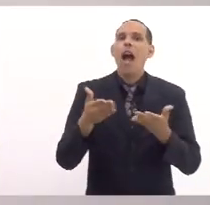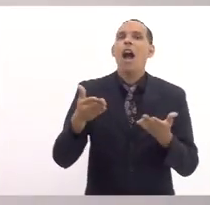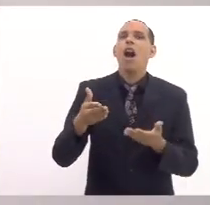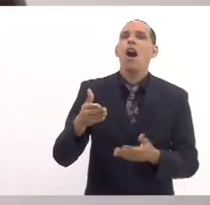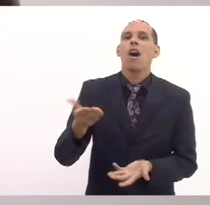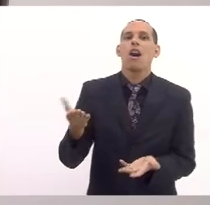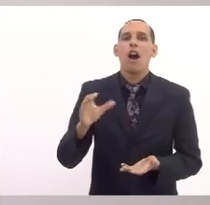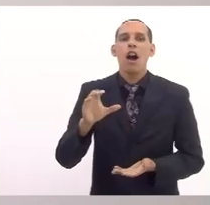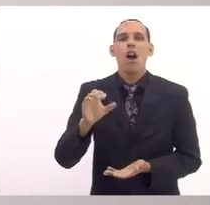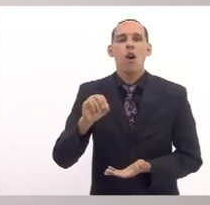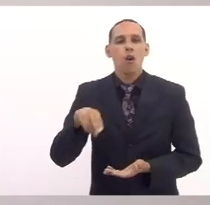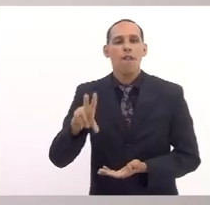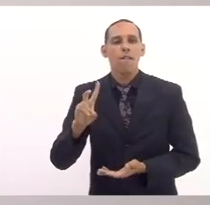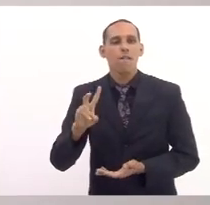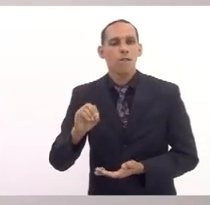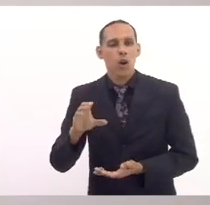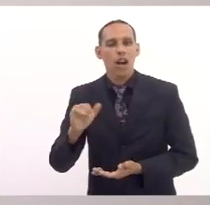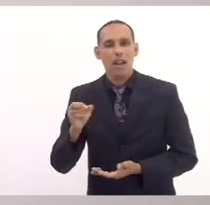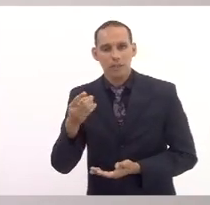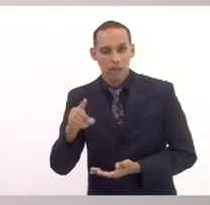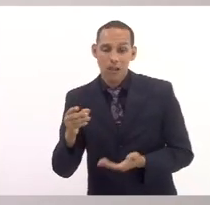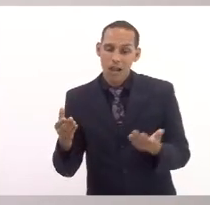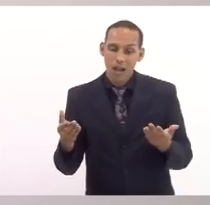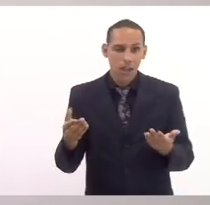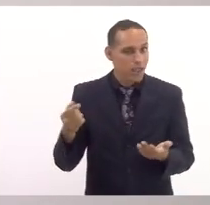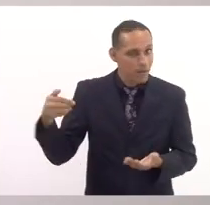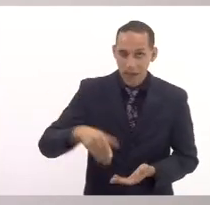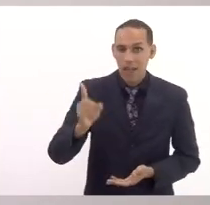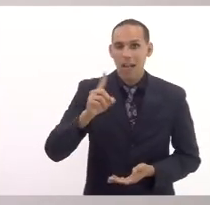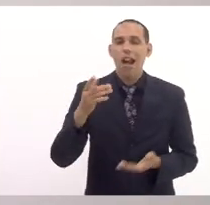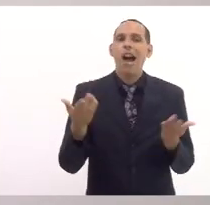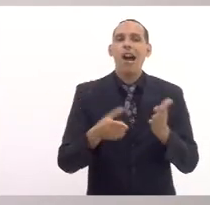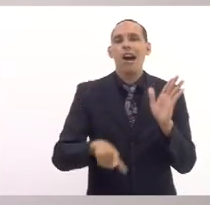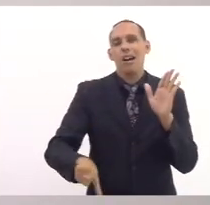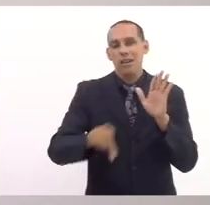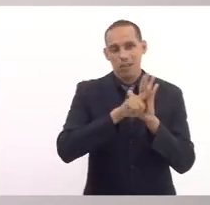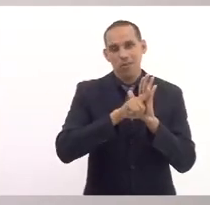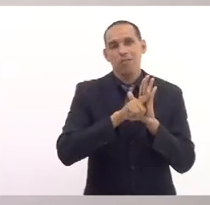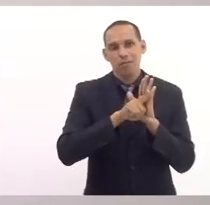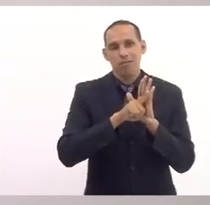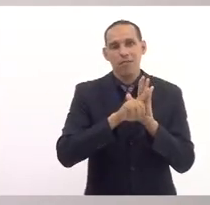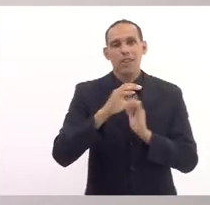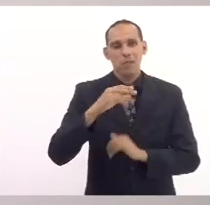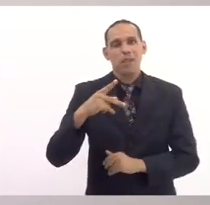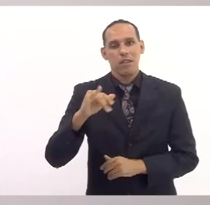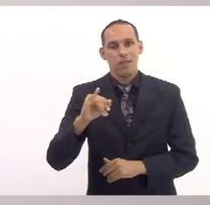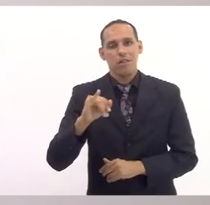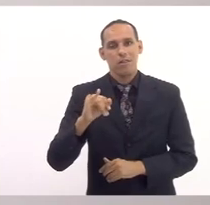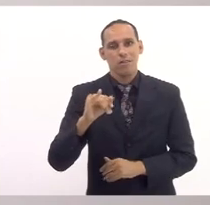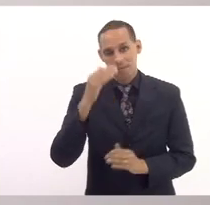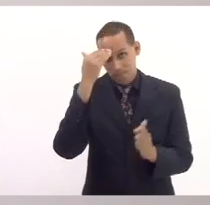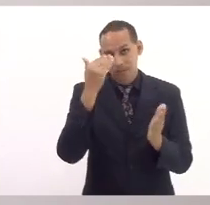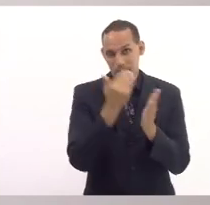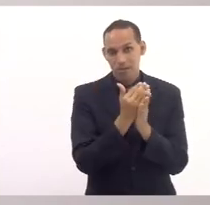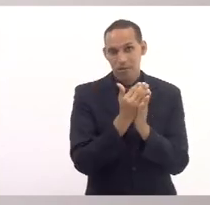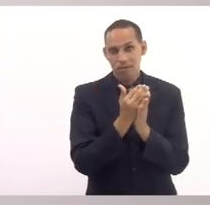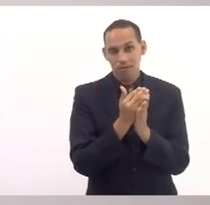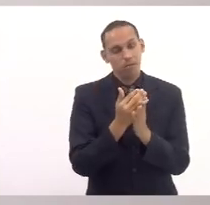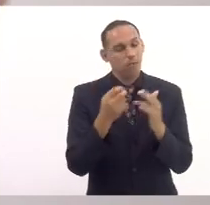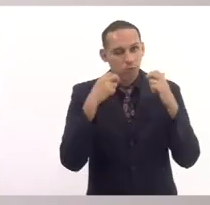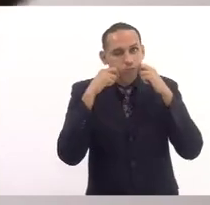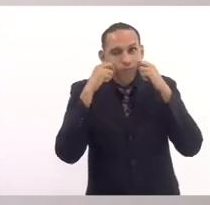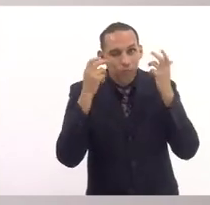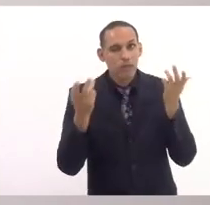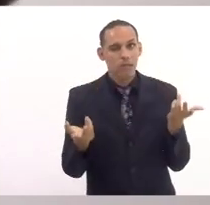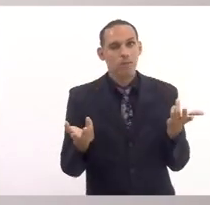não veio, agora nós vamos ter que fazer através da legislação que trata a questão da Comissão Parlamentar de Inquérito, que é muito fechatória, né?